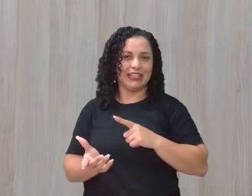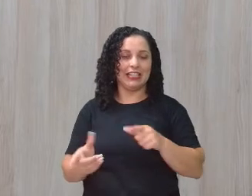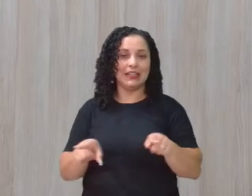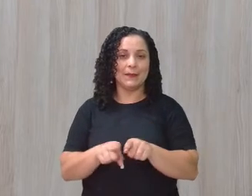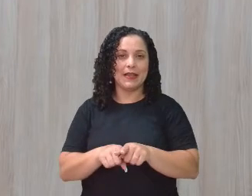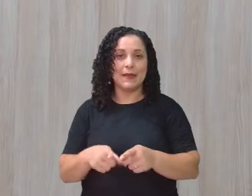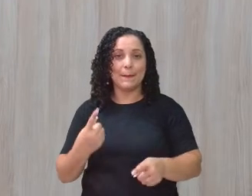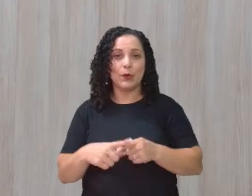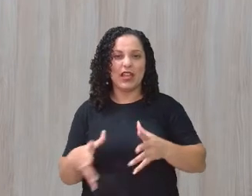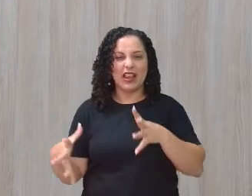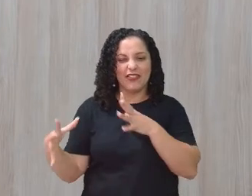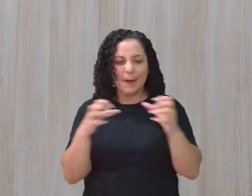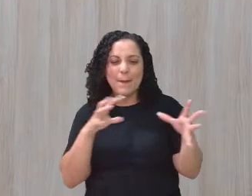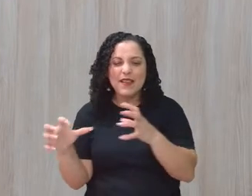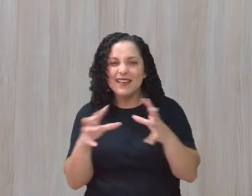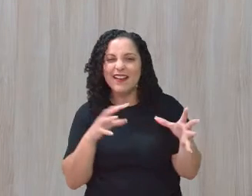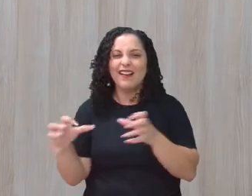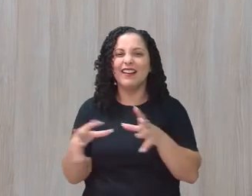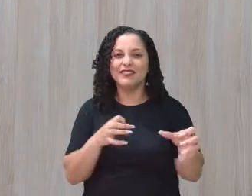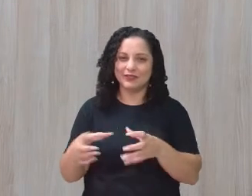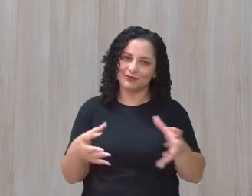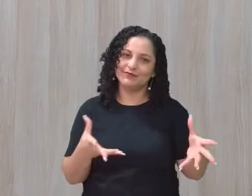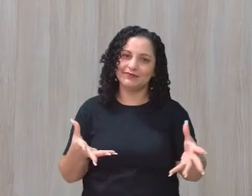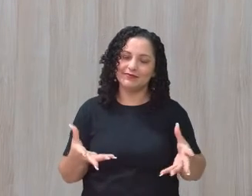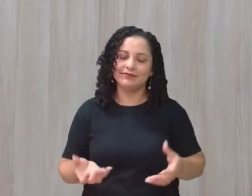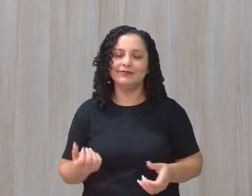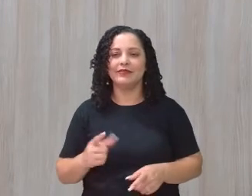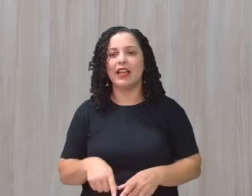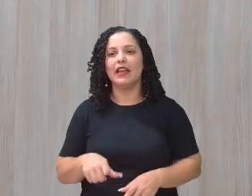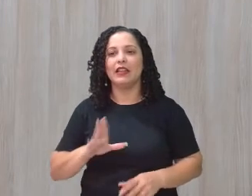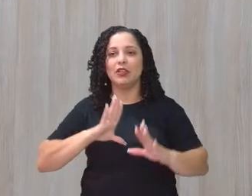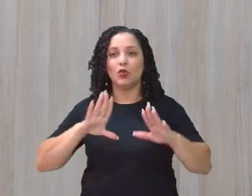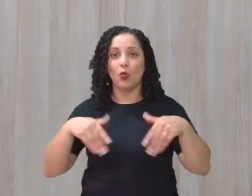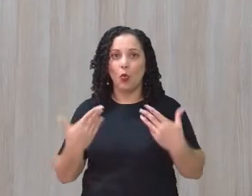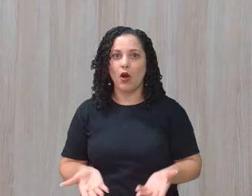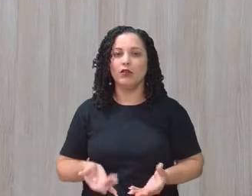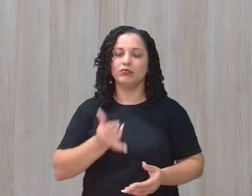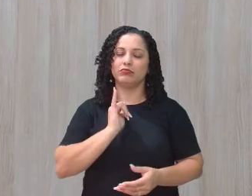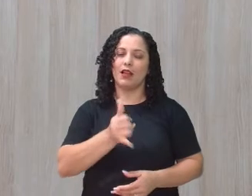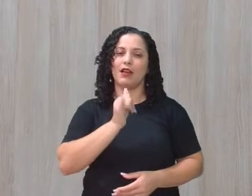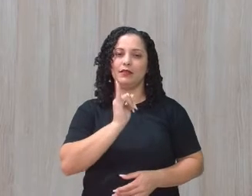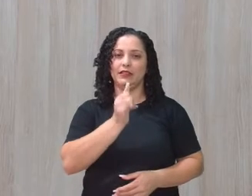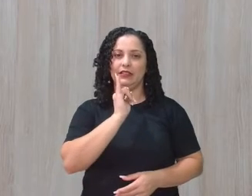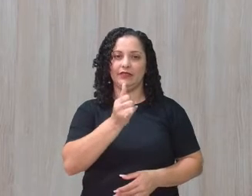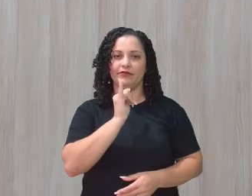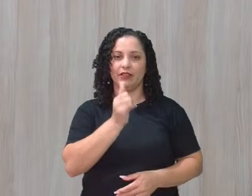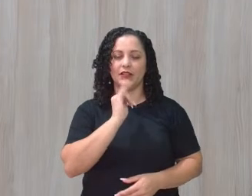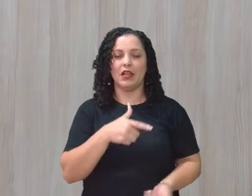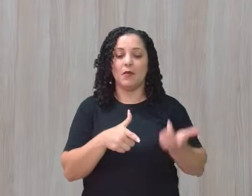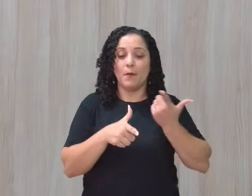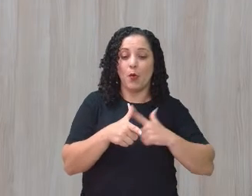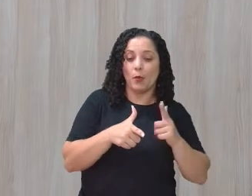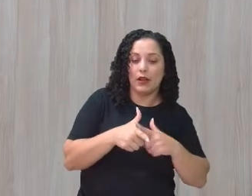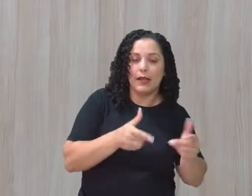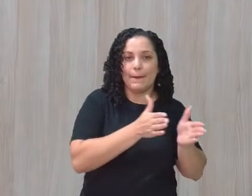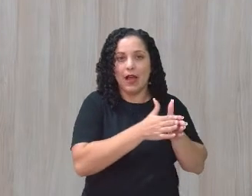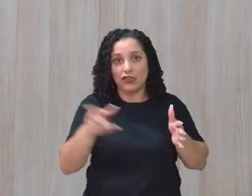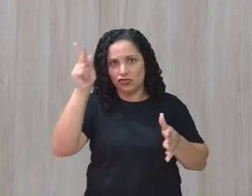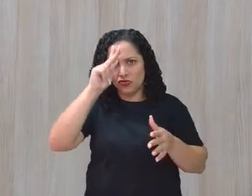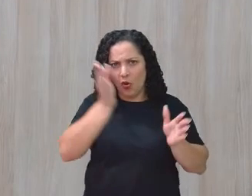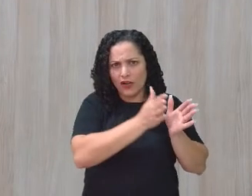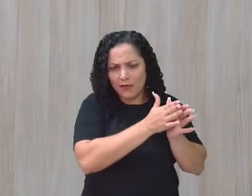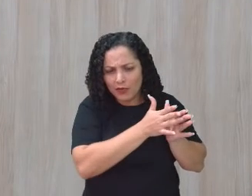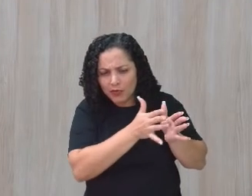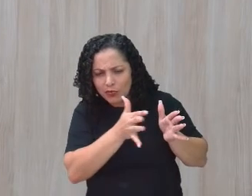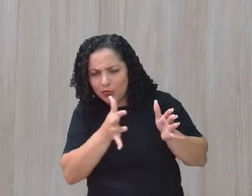narrativa junto com o carteiro. Então, a partir do momento em que a narrativa, o conflito, o enredo